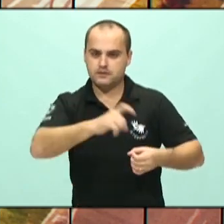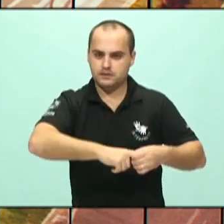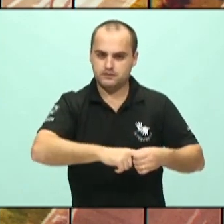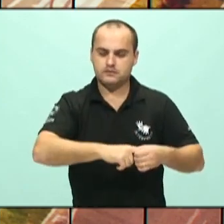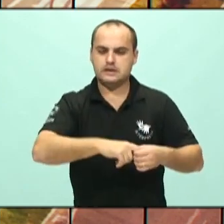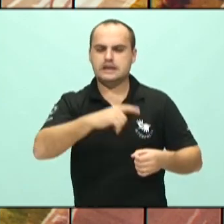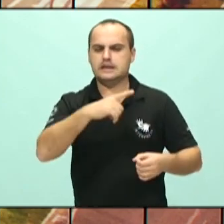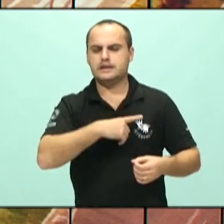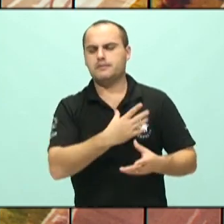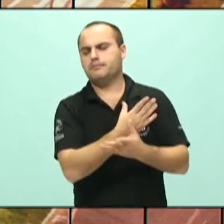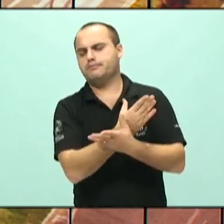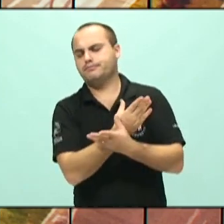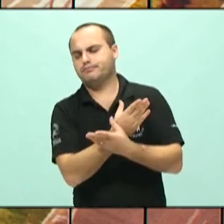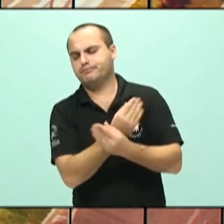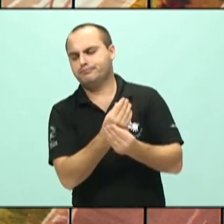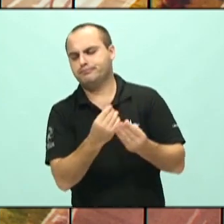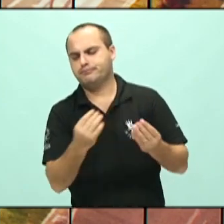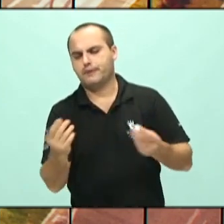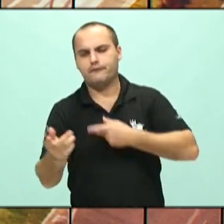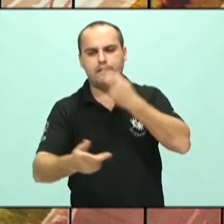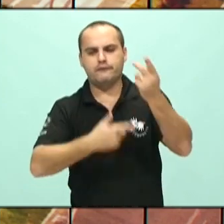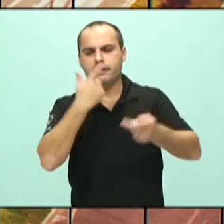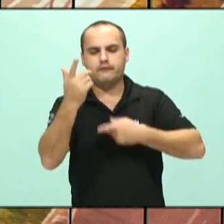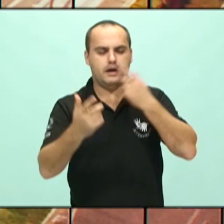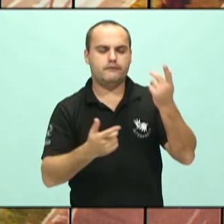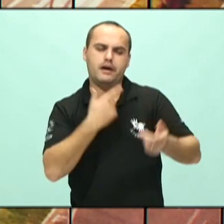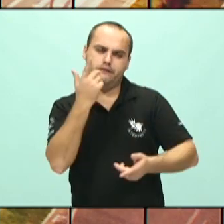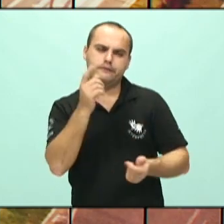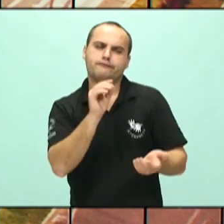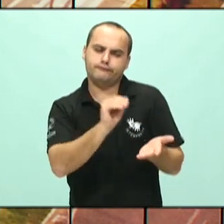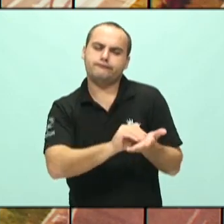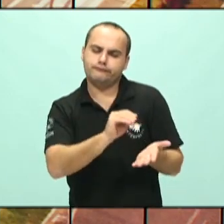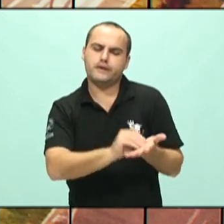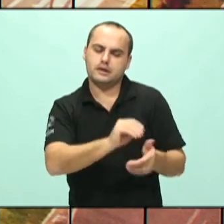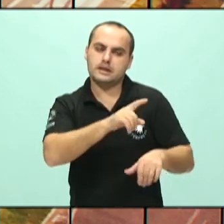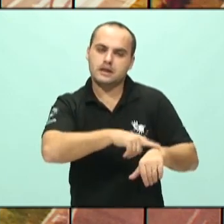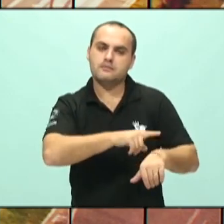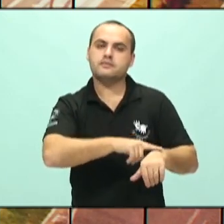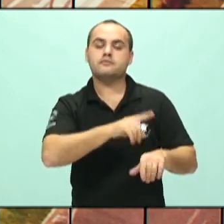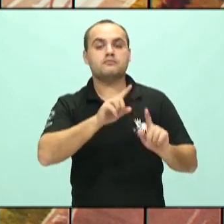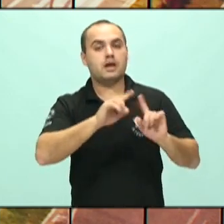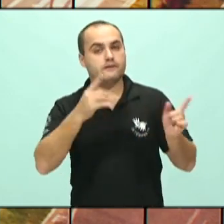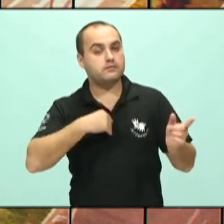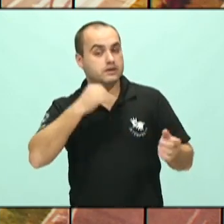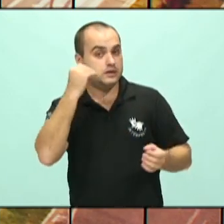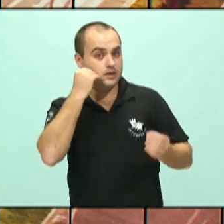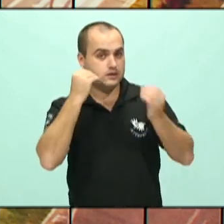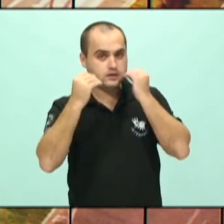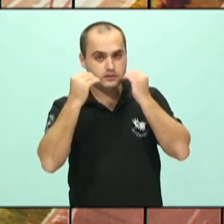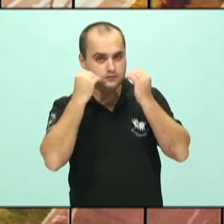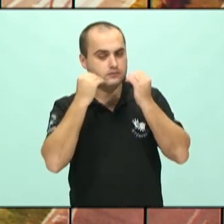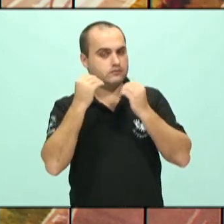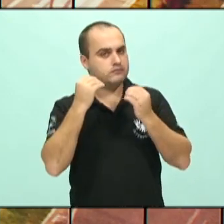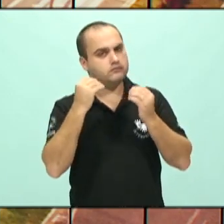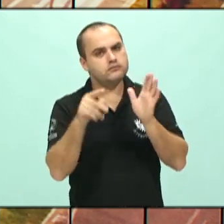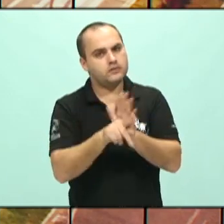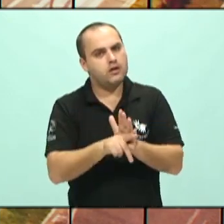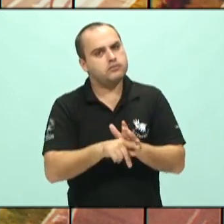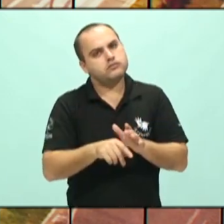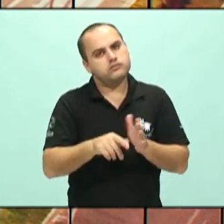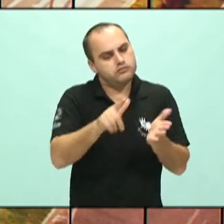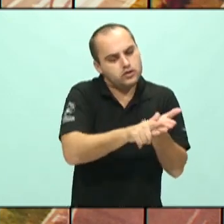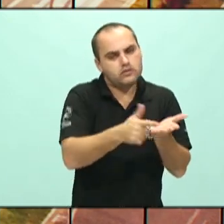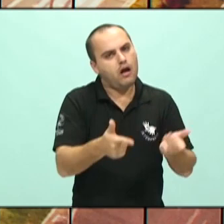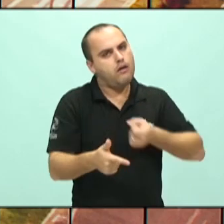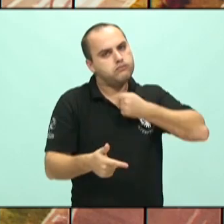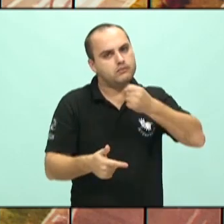bloco. Temos tantas coisas para falar aqui, obviamente não vai dar tempo, mas nós vamos às outras coisas durante os nossos jornais,